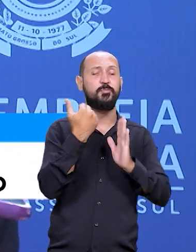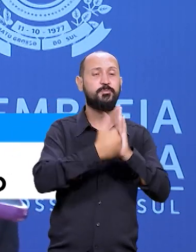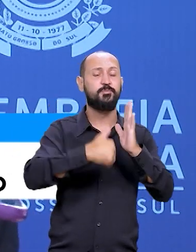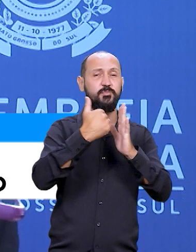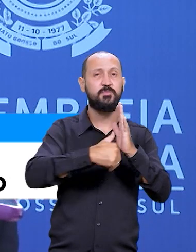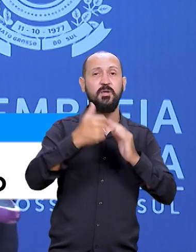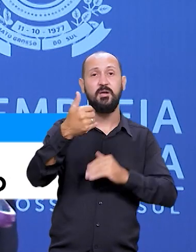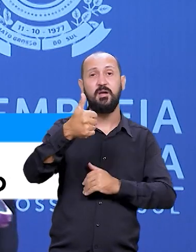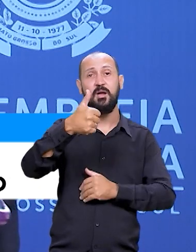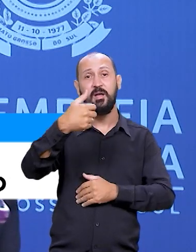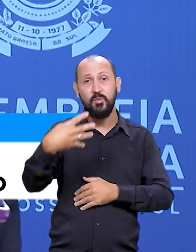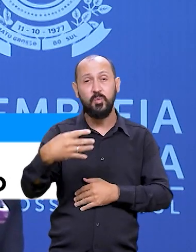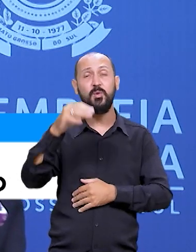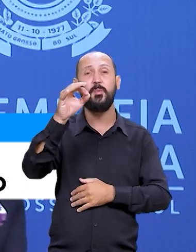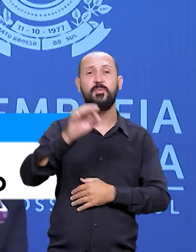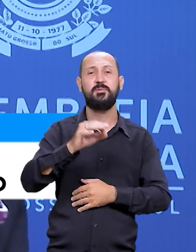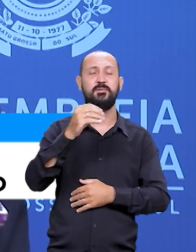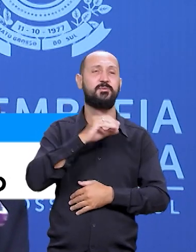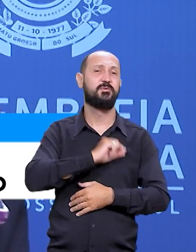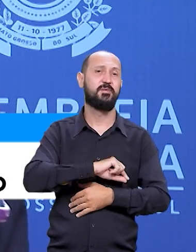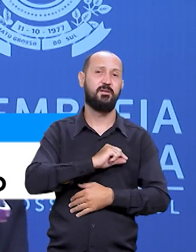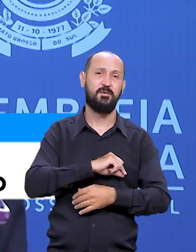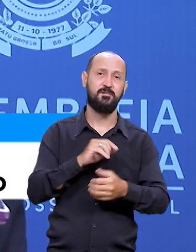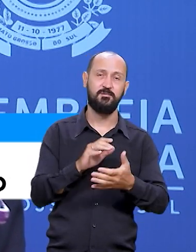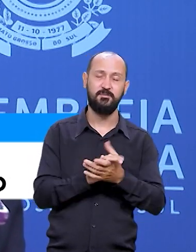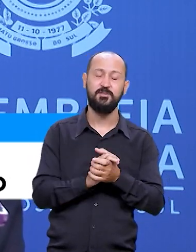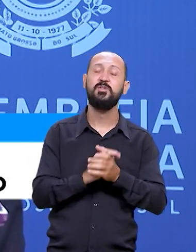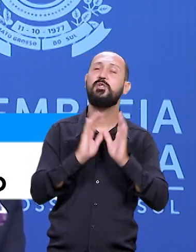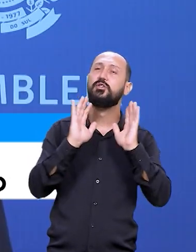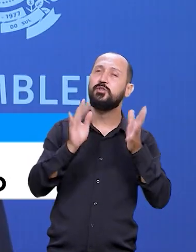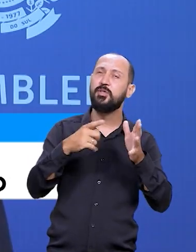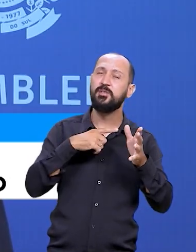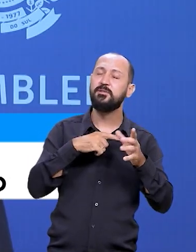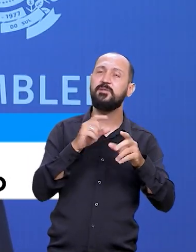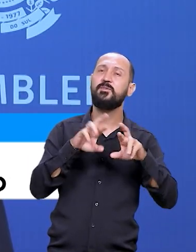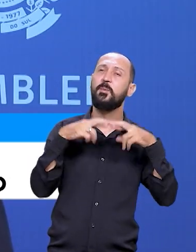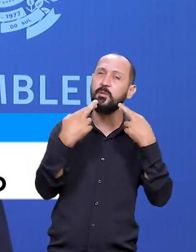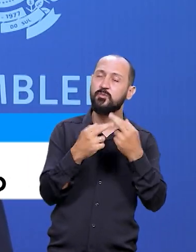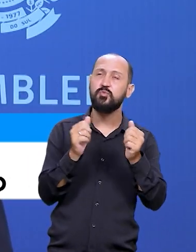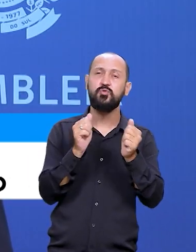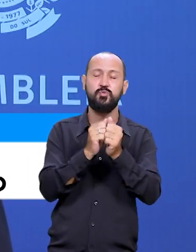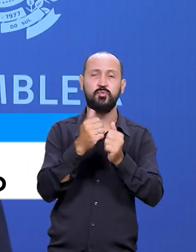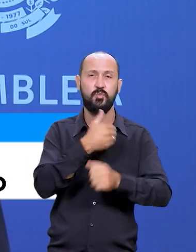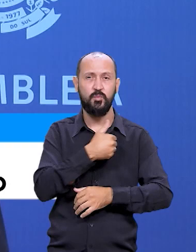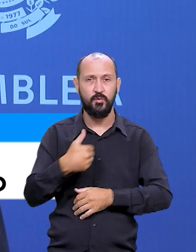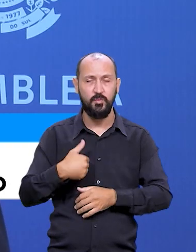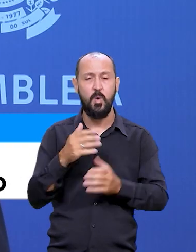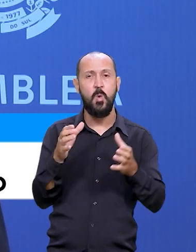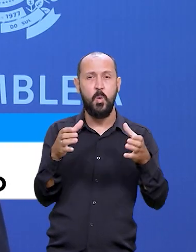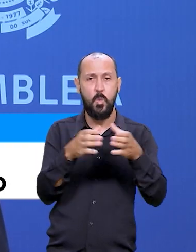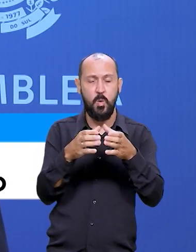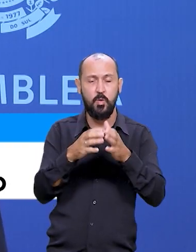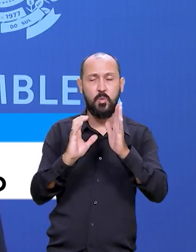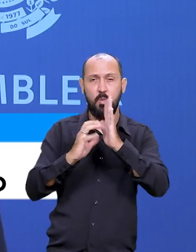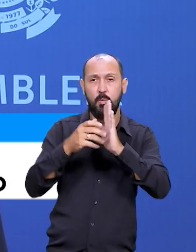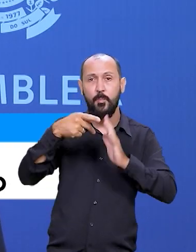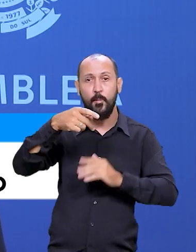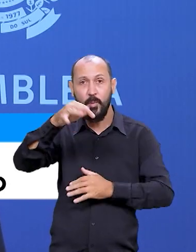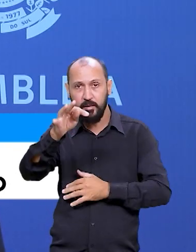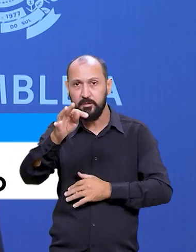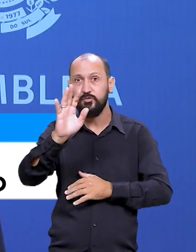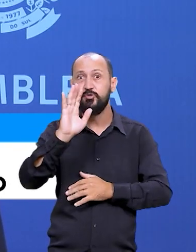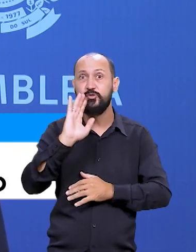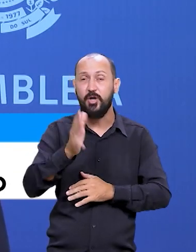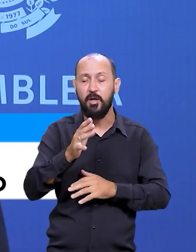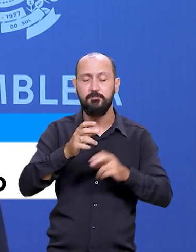aposentadoria, tem um desconto de 14% dos seus salários. Nós já tivemos uma reunião com o governador, a